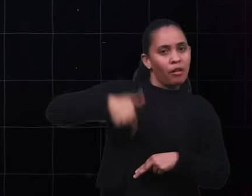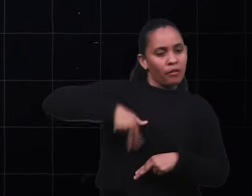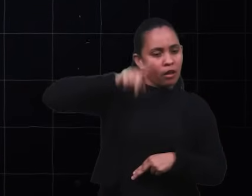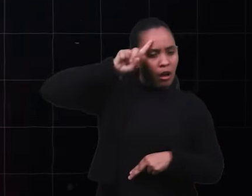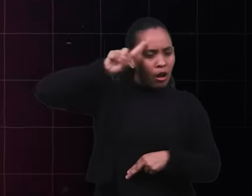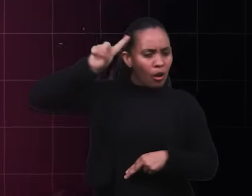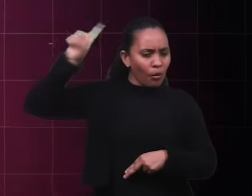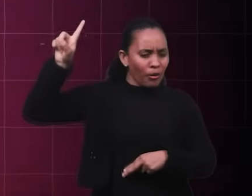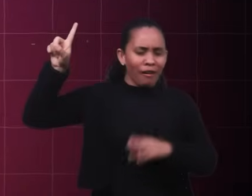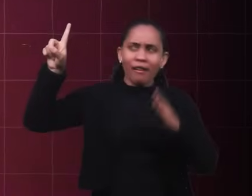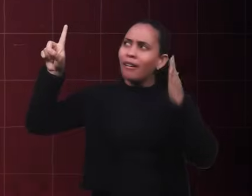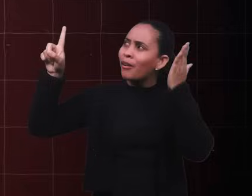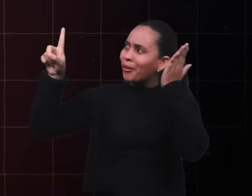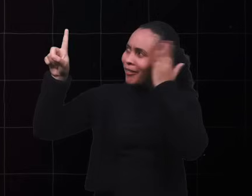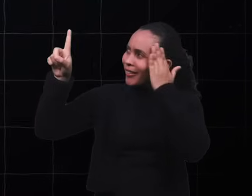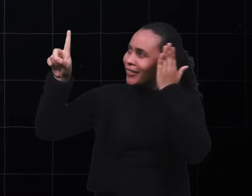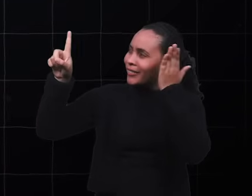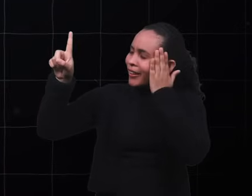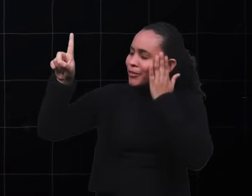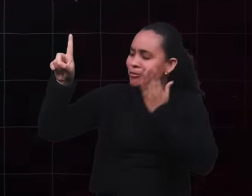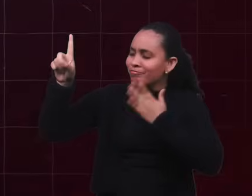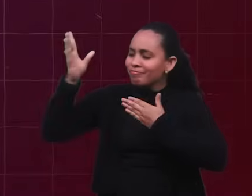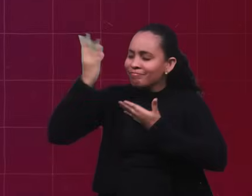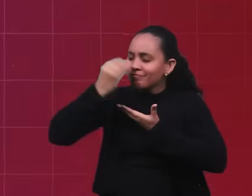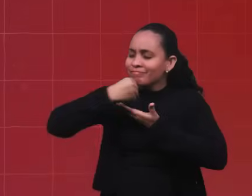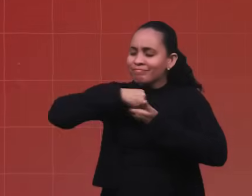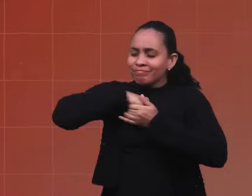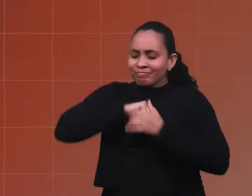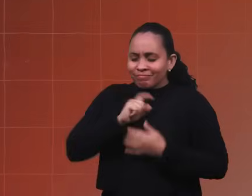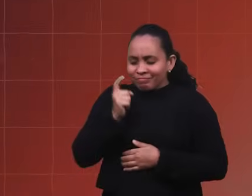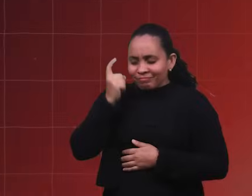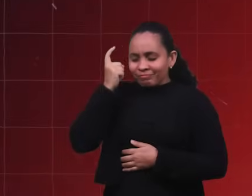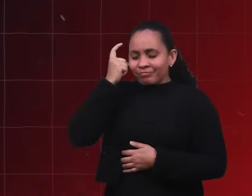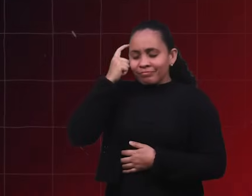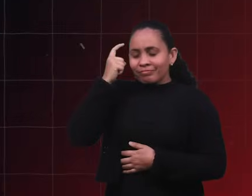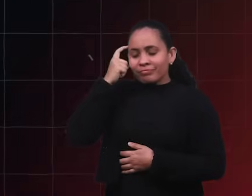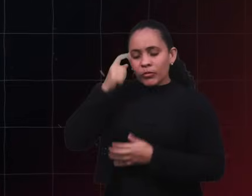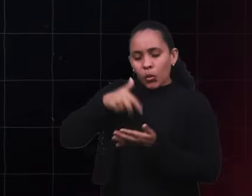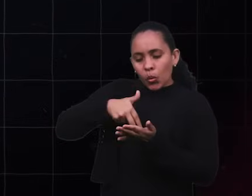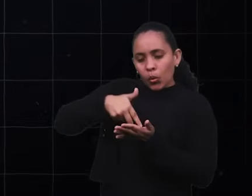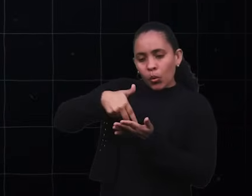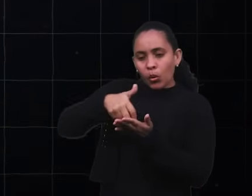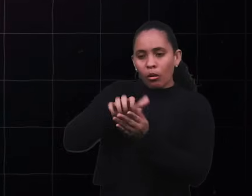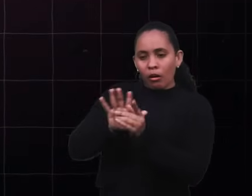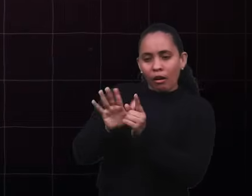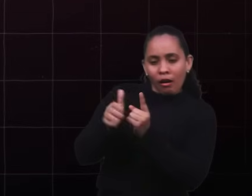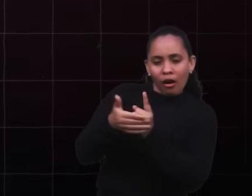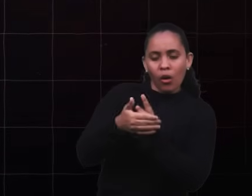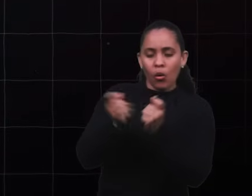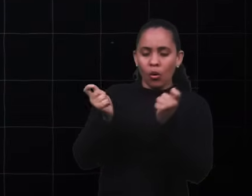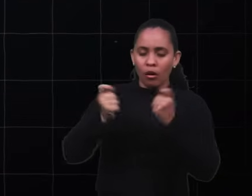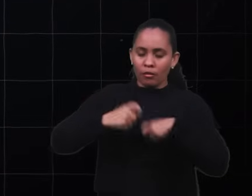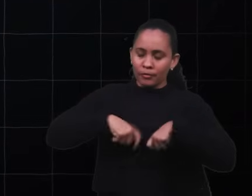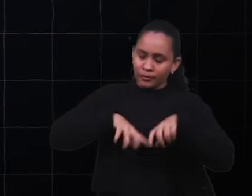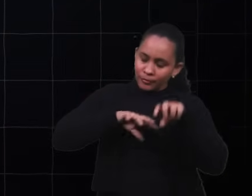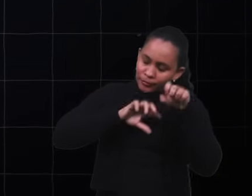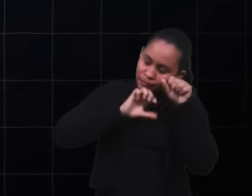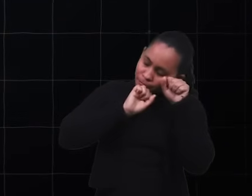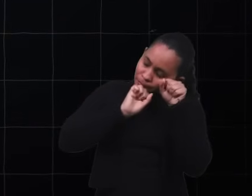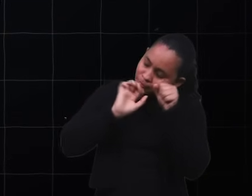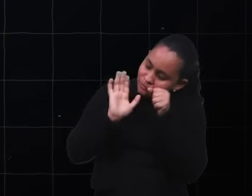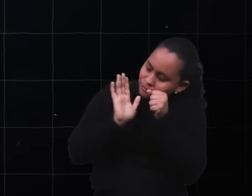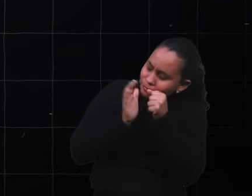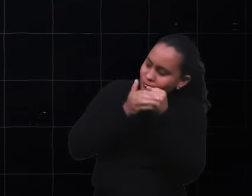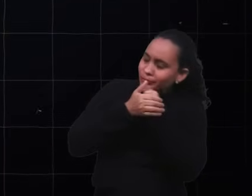longe entendes o meu pensamento. Cercas o meu andar e o meu deitar e conheces todos os